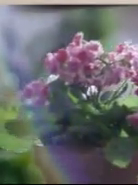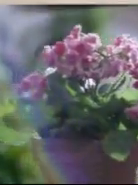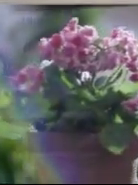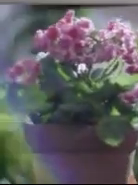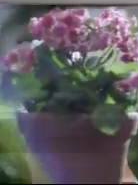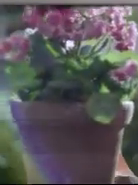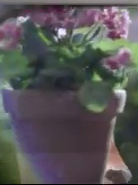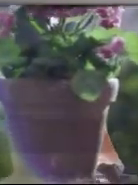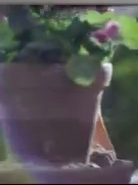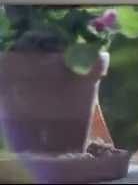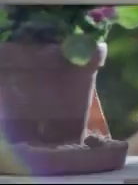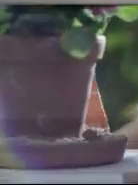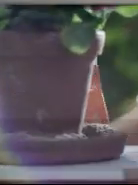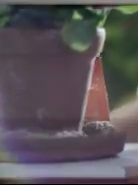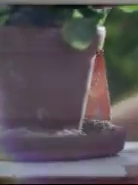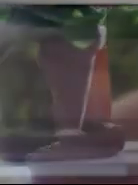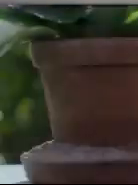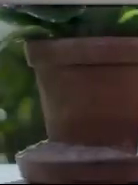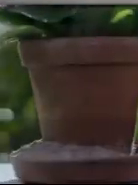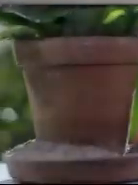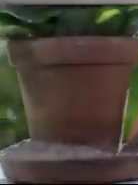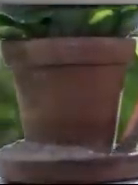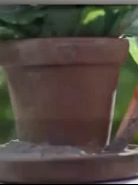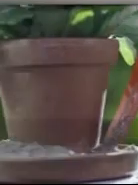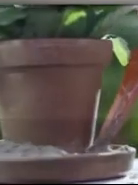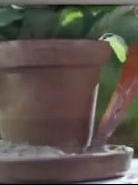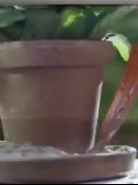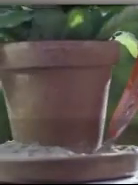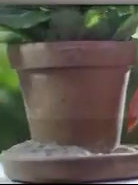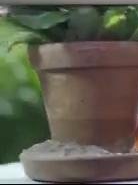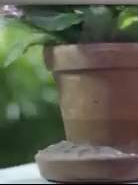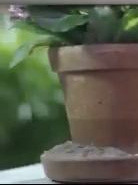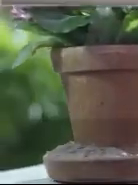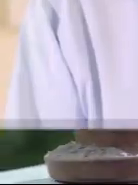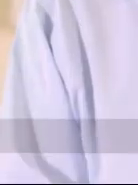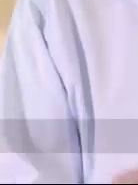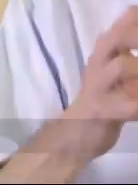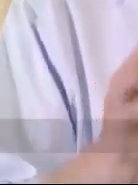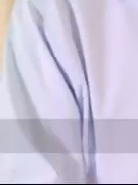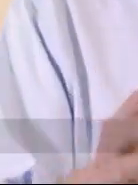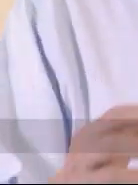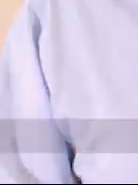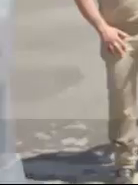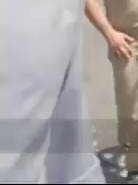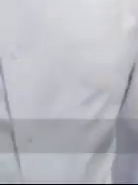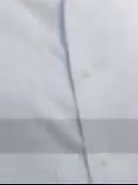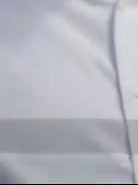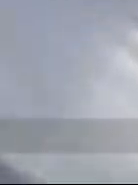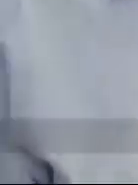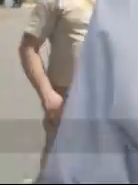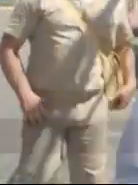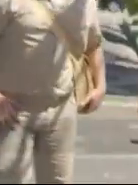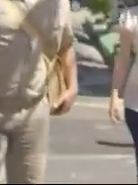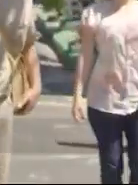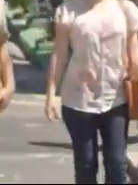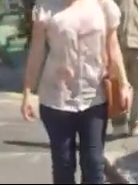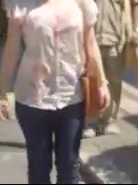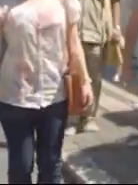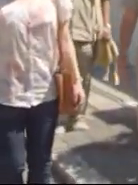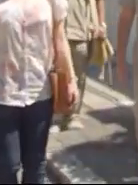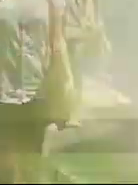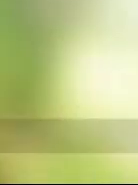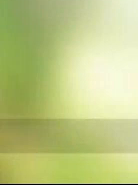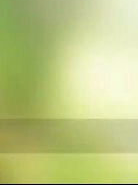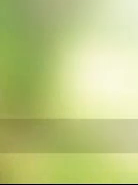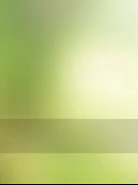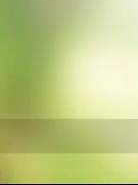animal de estimação, nos vasos de plantas e mantenha a caixa d'água e a lixeira bem fechadas. Juntos vamos vencer o